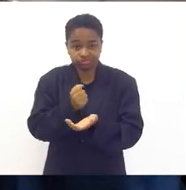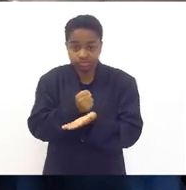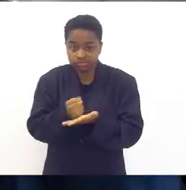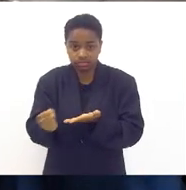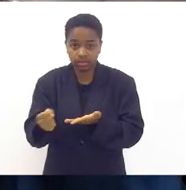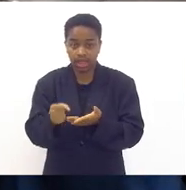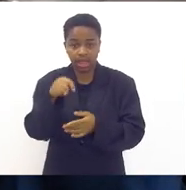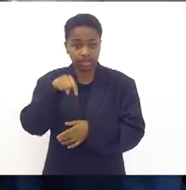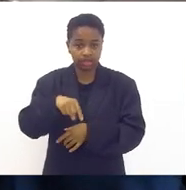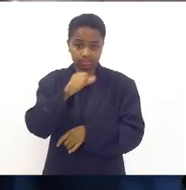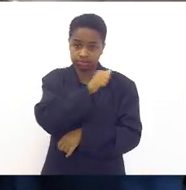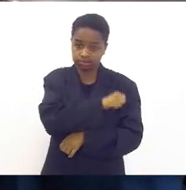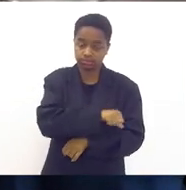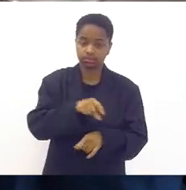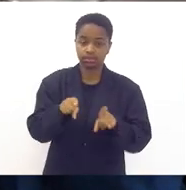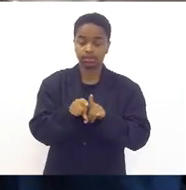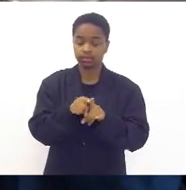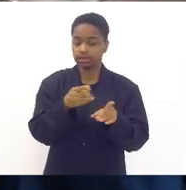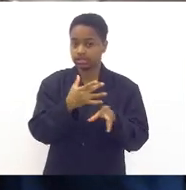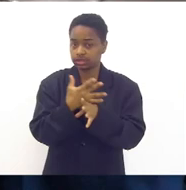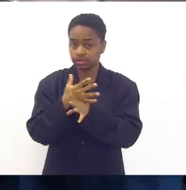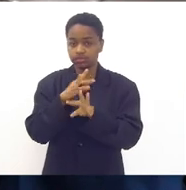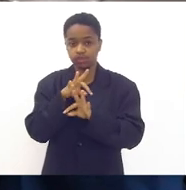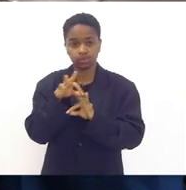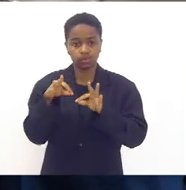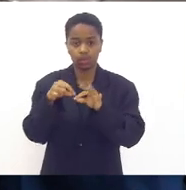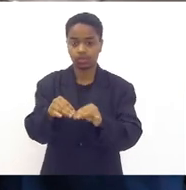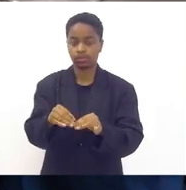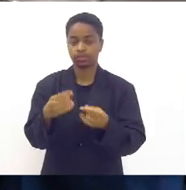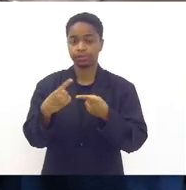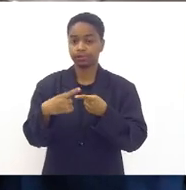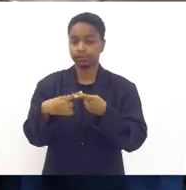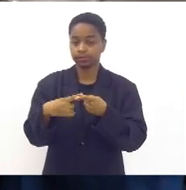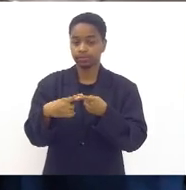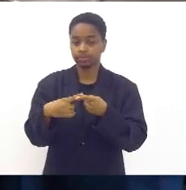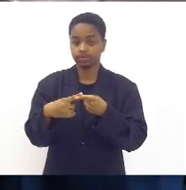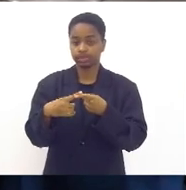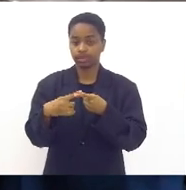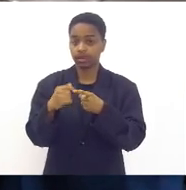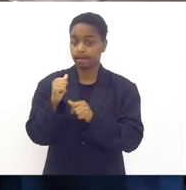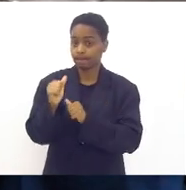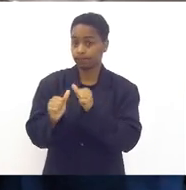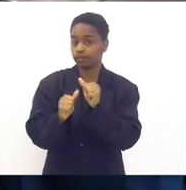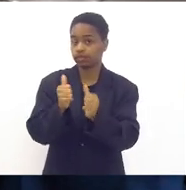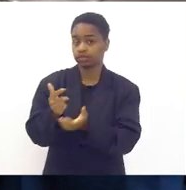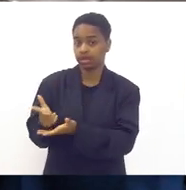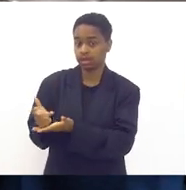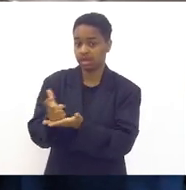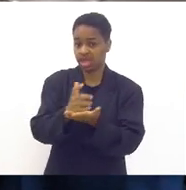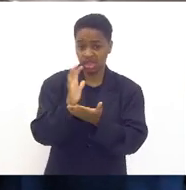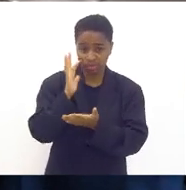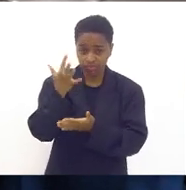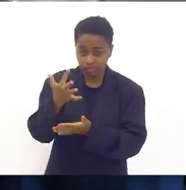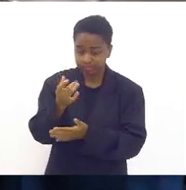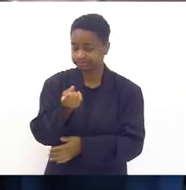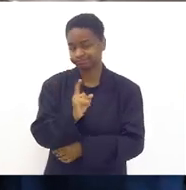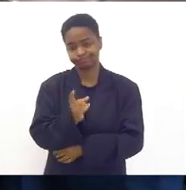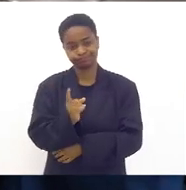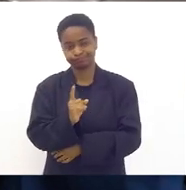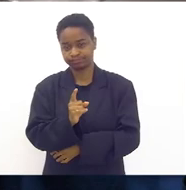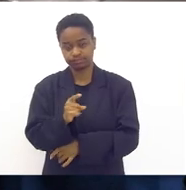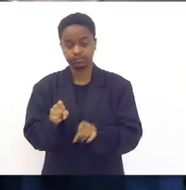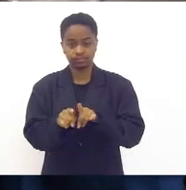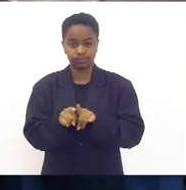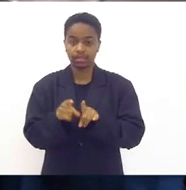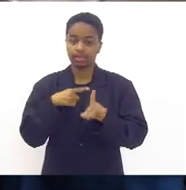do Rio de Janeiro como os seus municípios. E porque a reforma tributária não vai resolver isso. A gente também